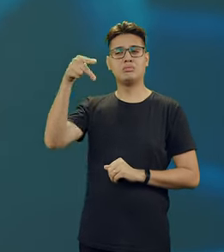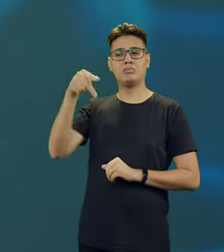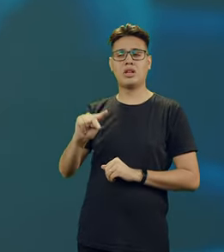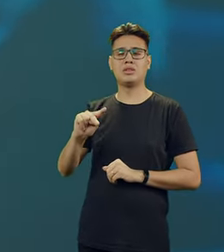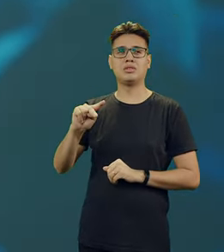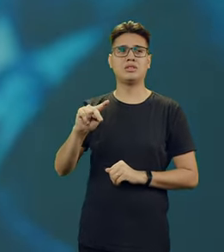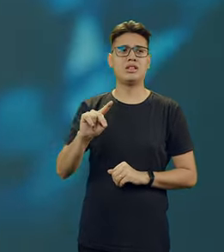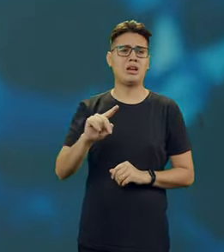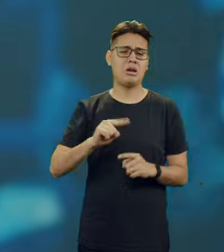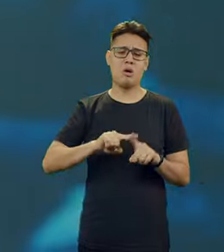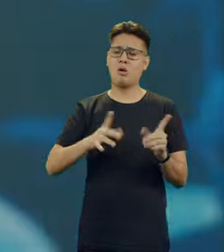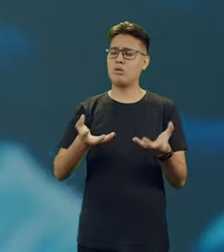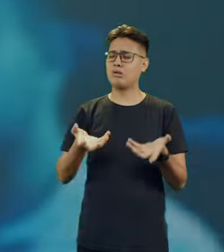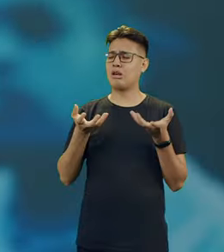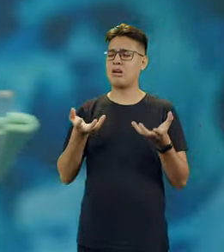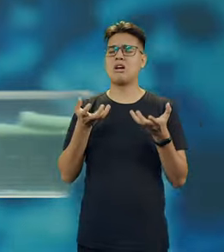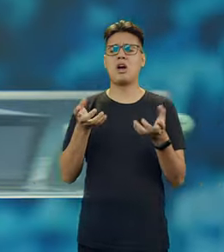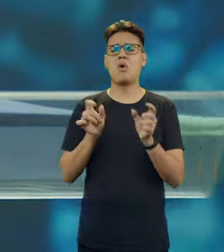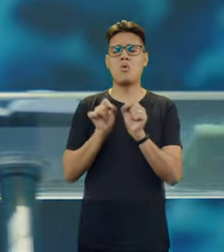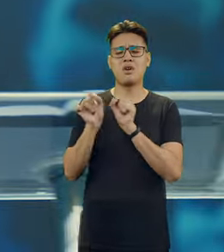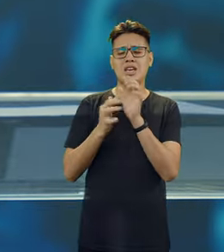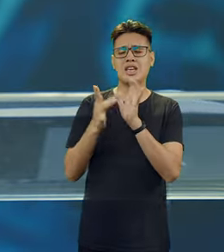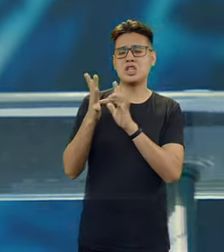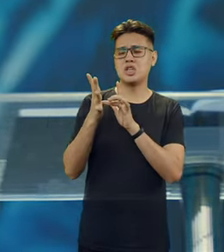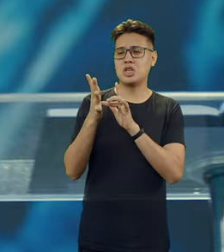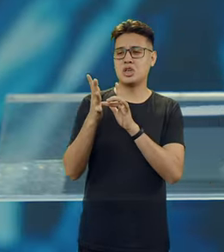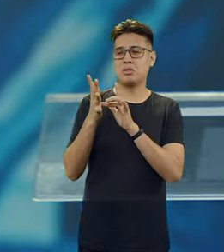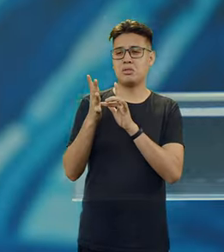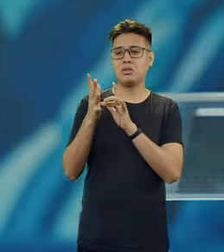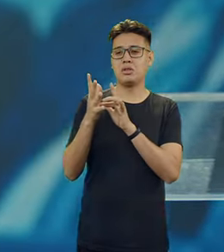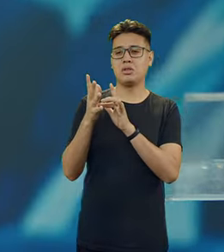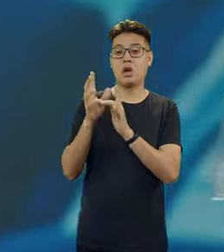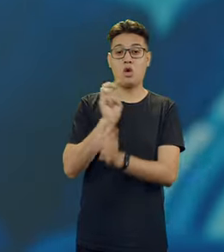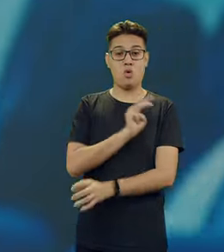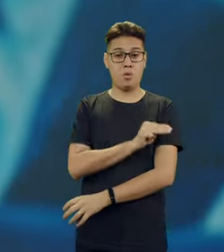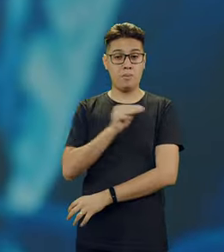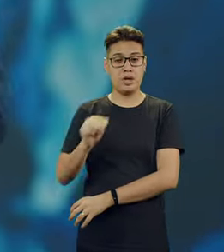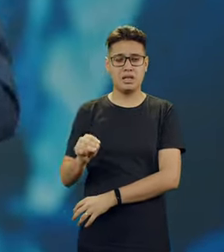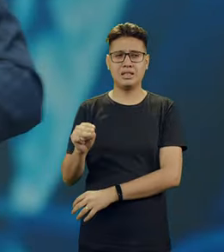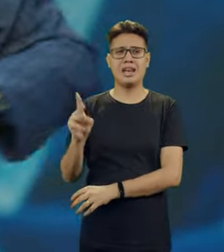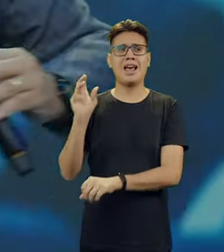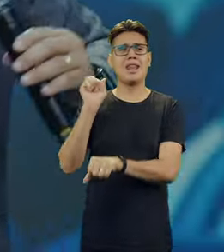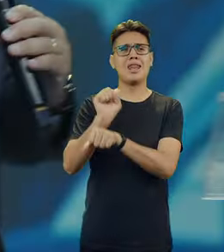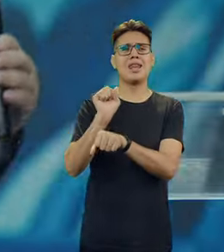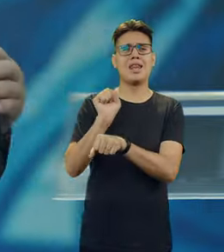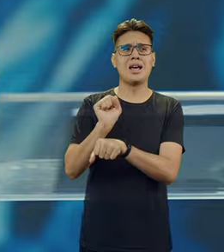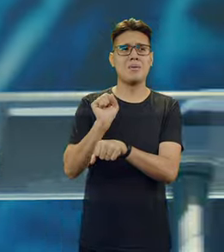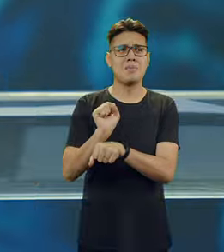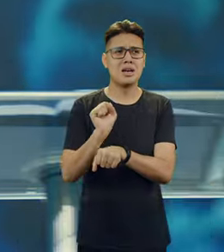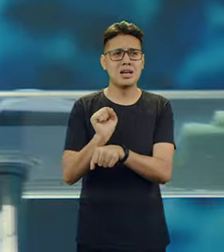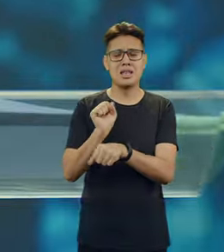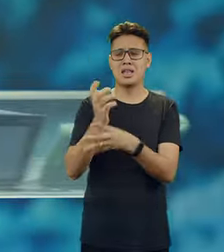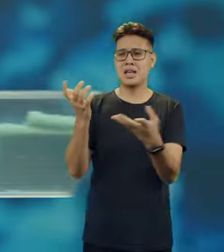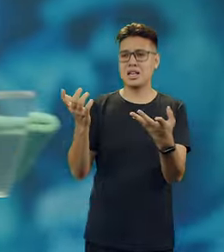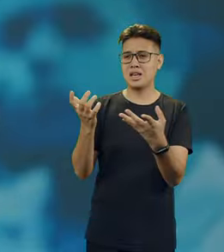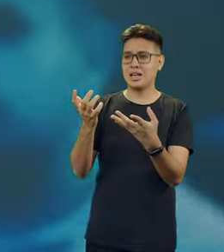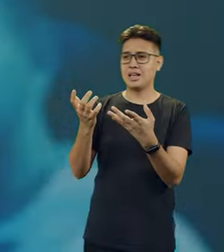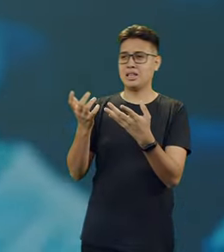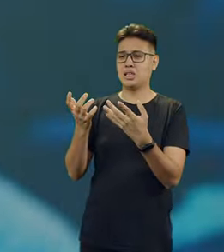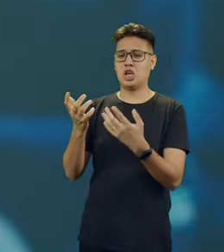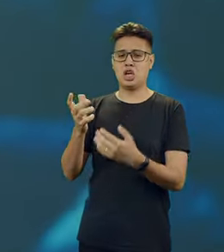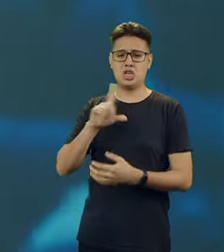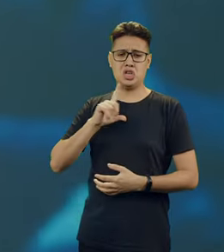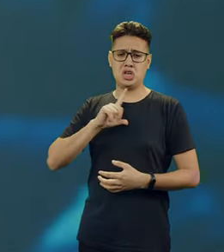Ora, eles queriam que o Messias que eles esperavam se prendessem às